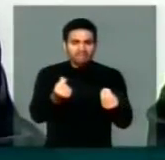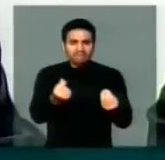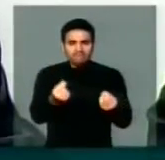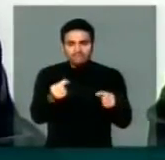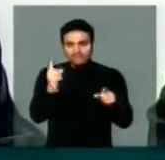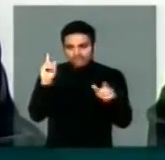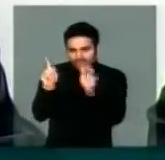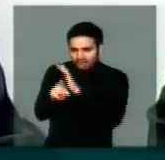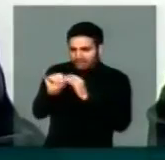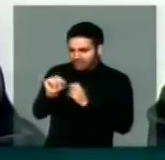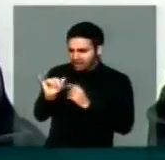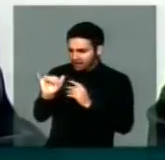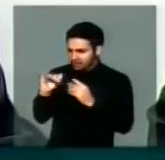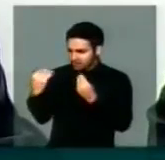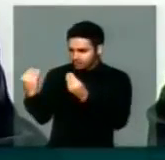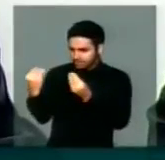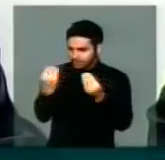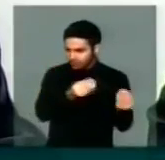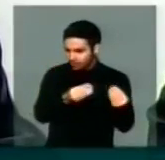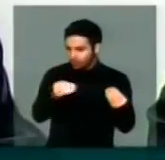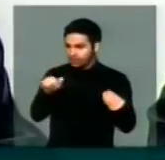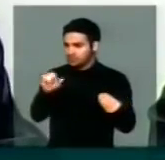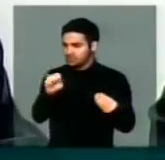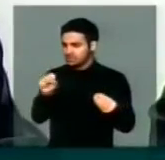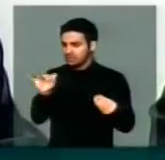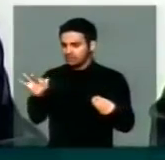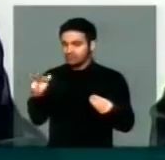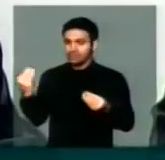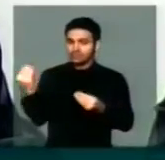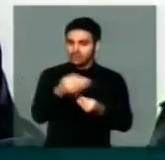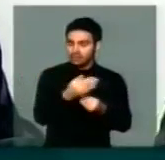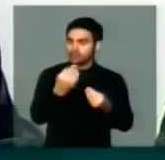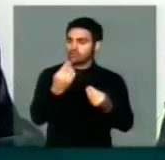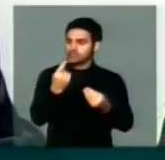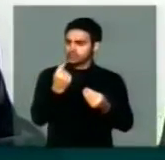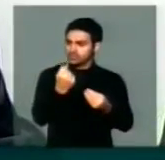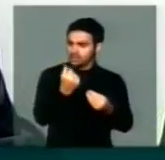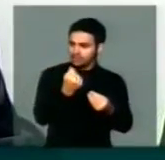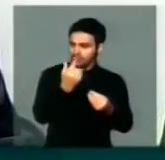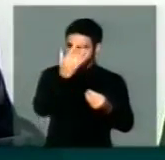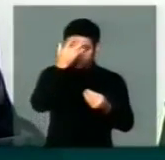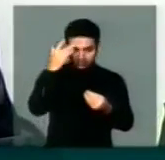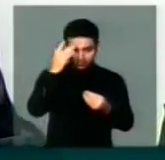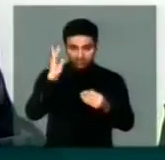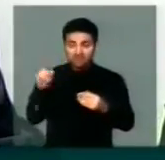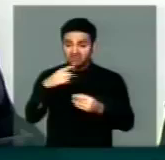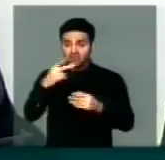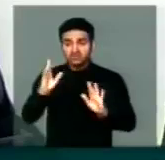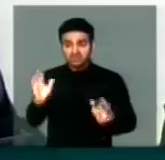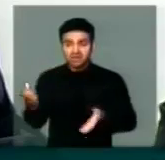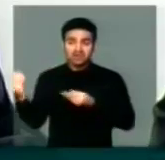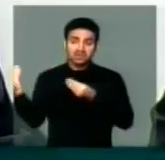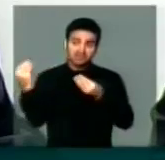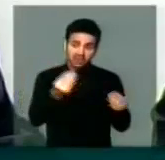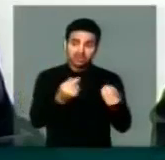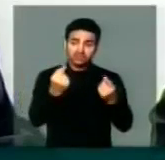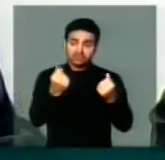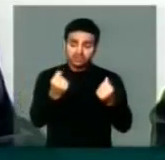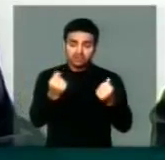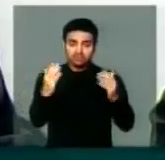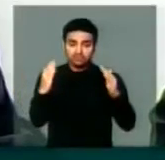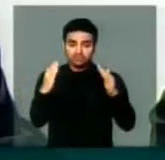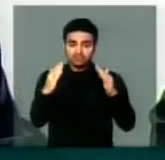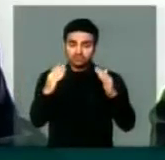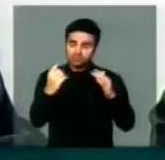ser questionado se transportou dinheiro a pedido de Seff para político, Jaime declarou: também levei dinheiro do Seff uma ou duas vezes para uma